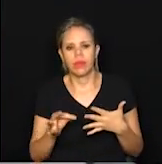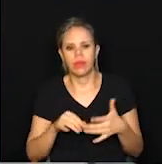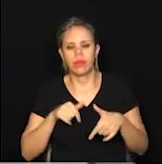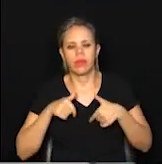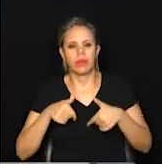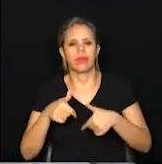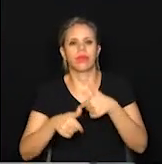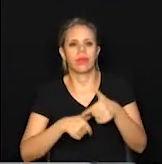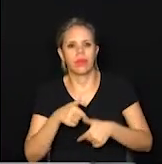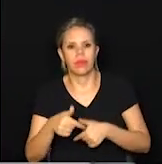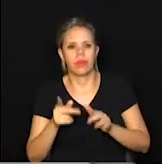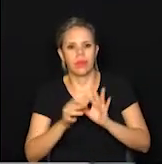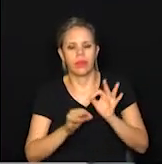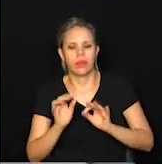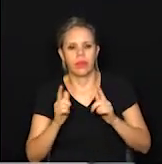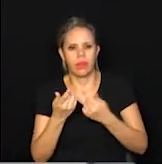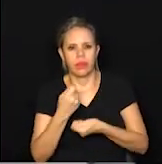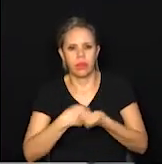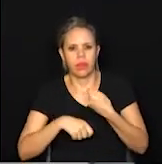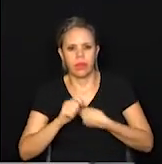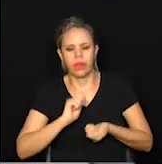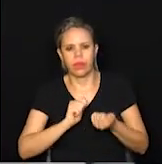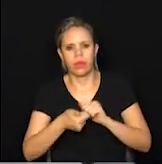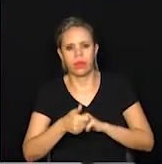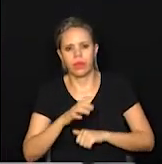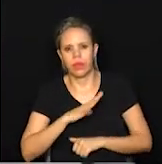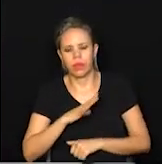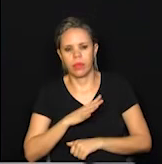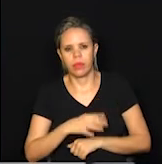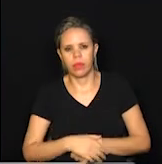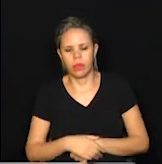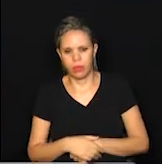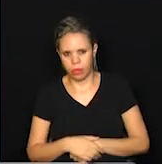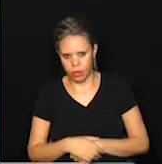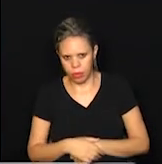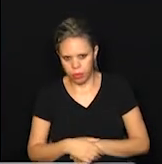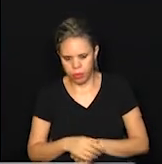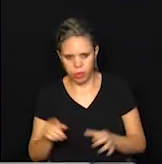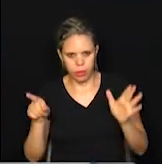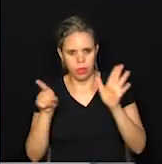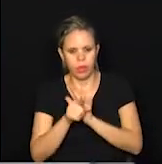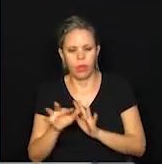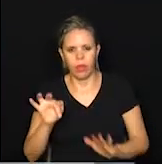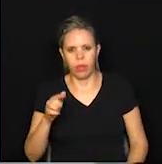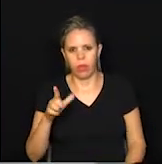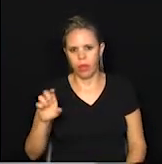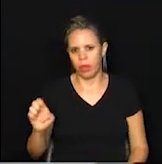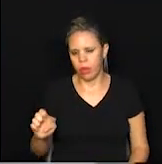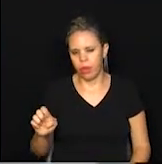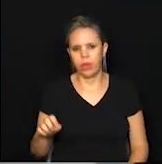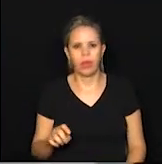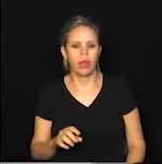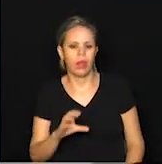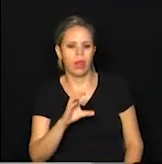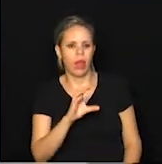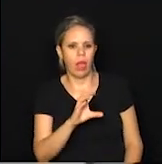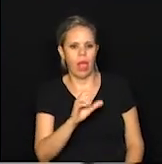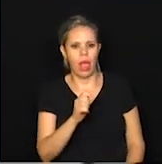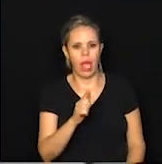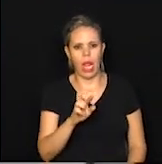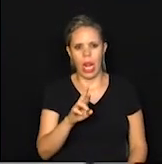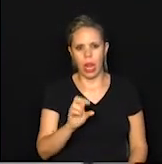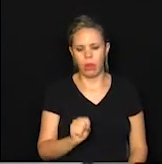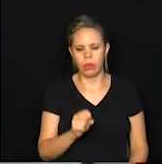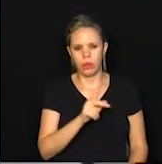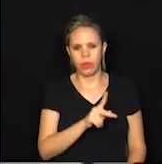atuação do plano de gestão de esportes na cidade. Então essa é a pergunta do Felipe. Carlos Mossa, professor